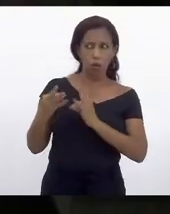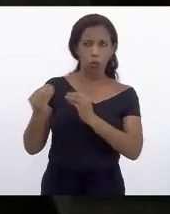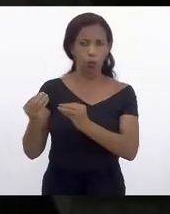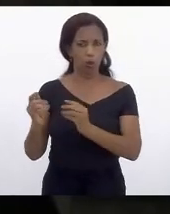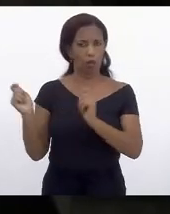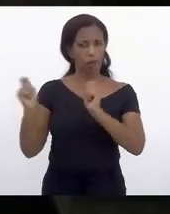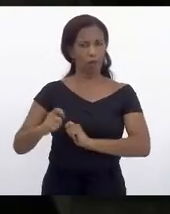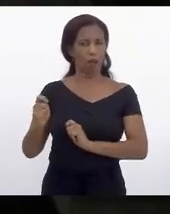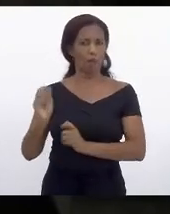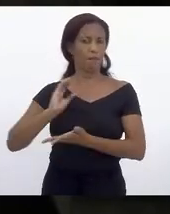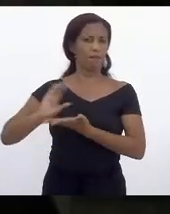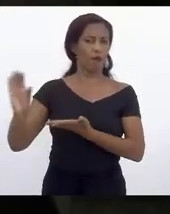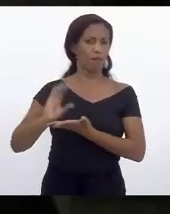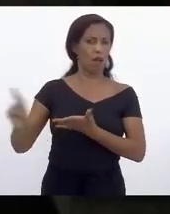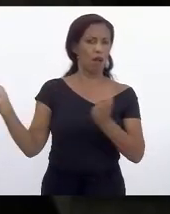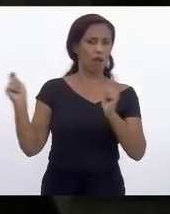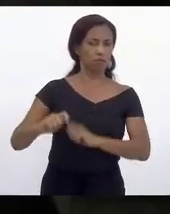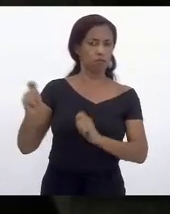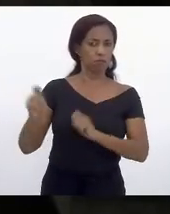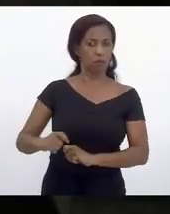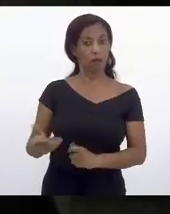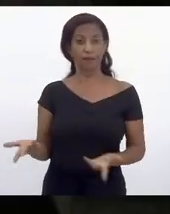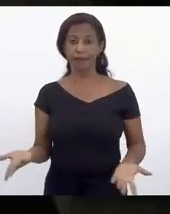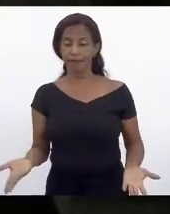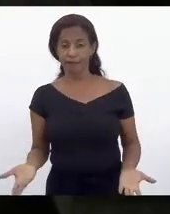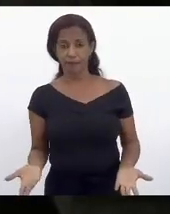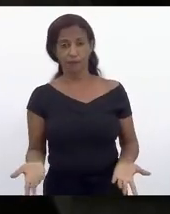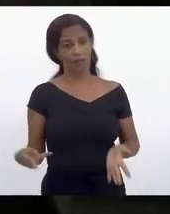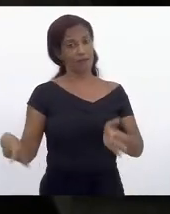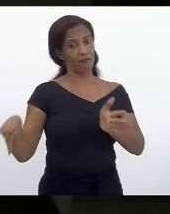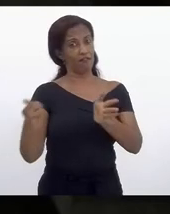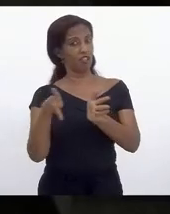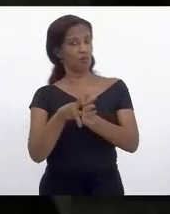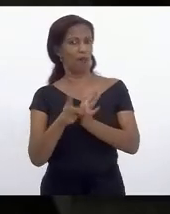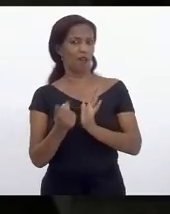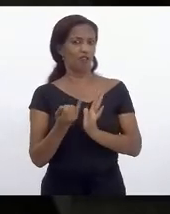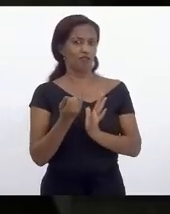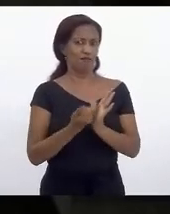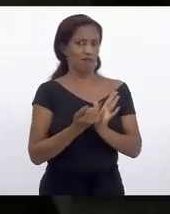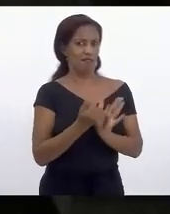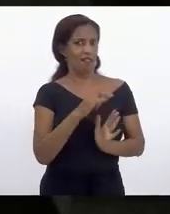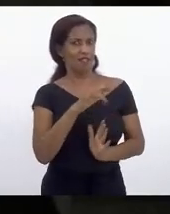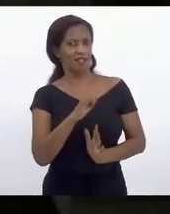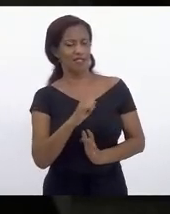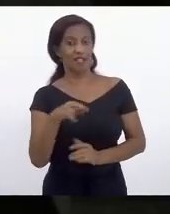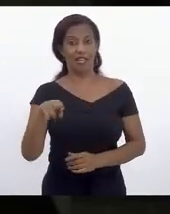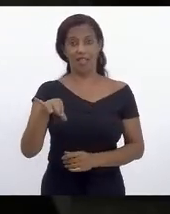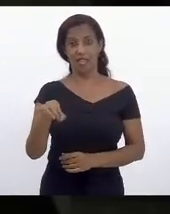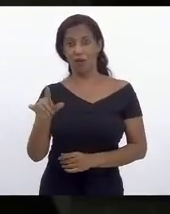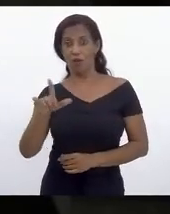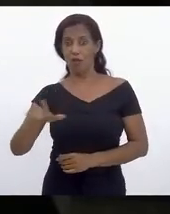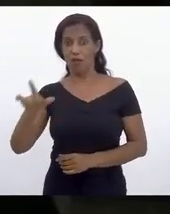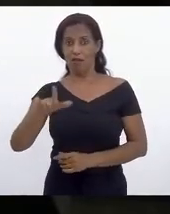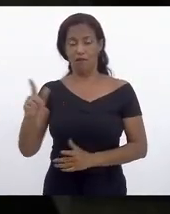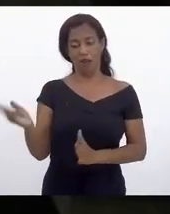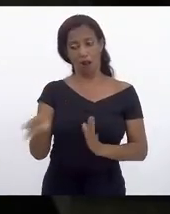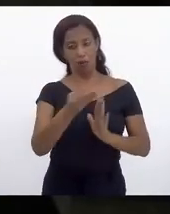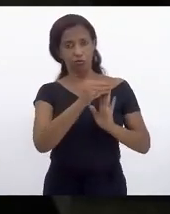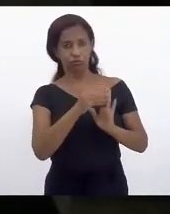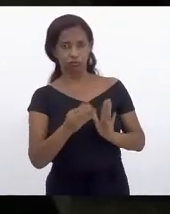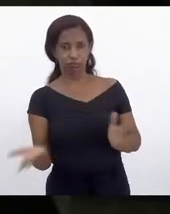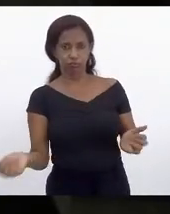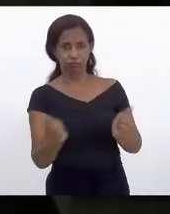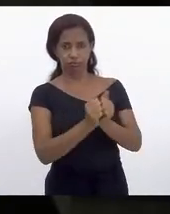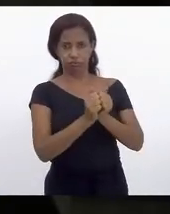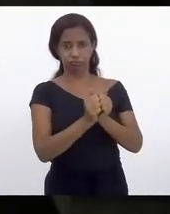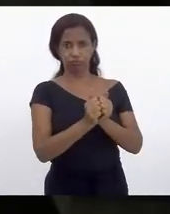assim, evidentemente que essa faz parte da receita neoliberal clássica, ao lado da agenda